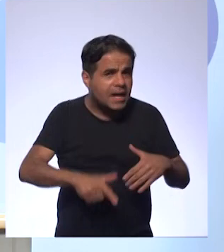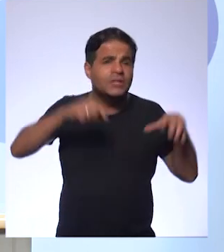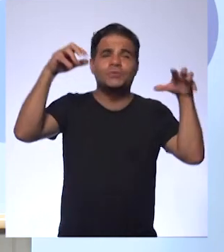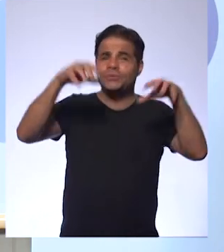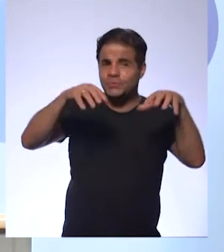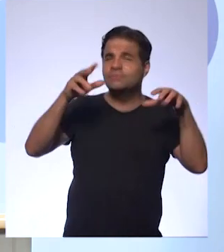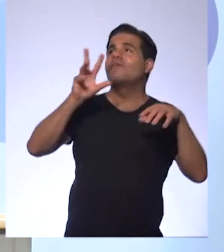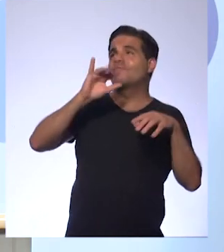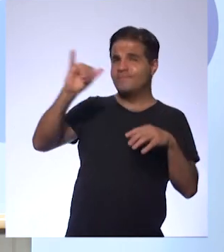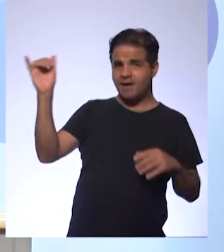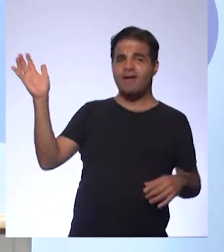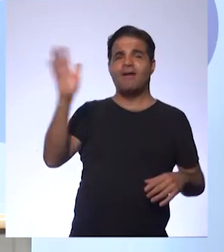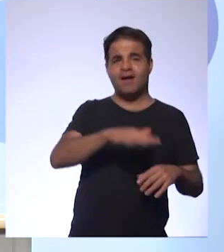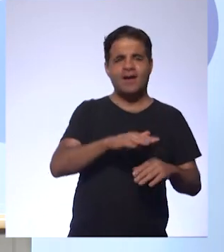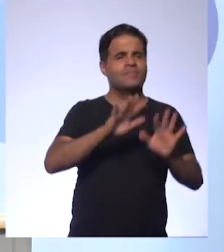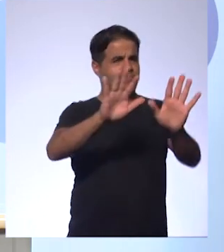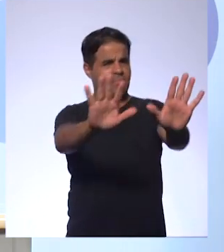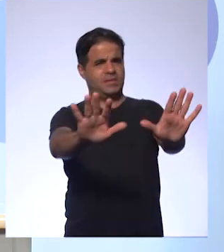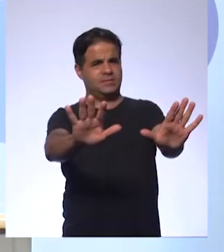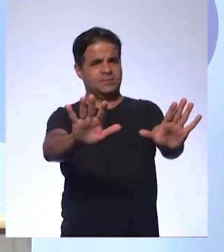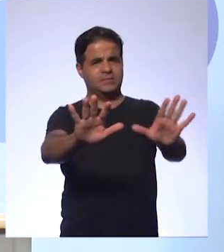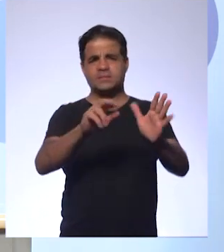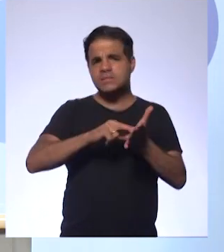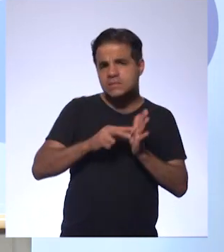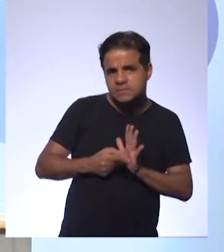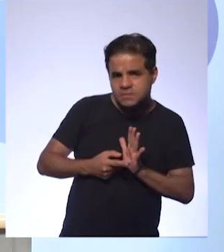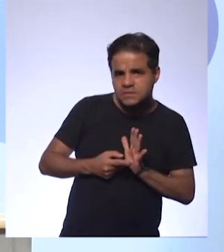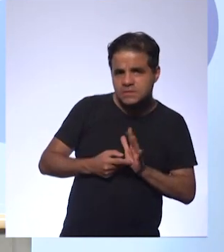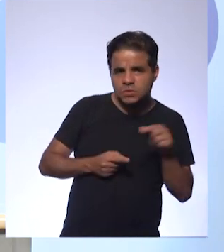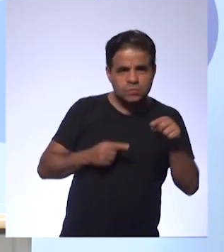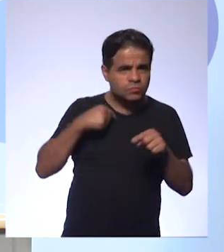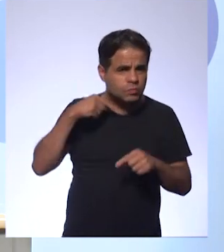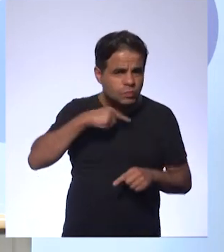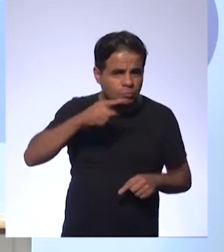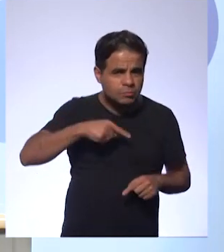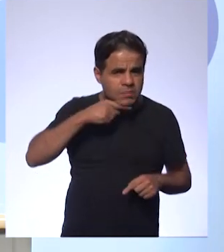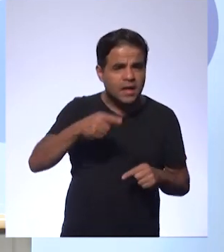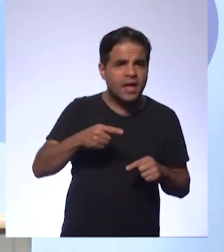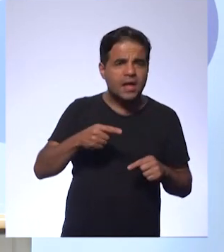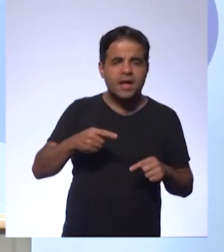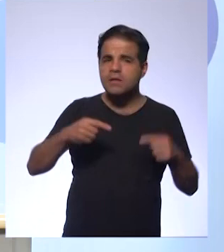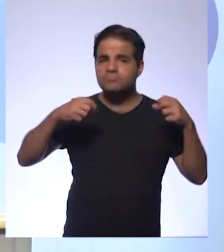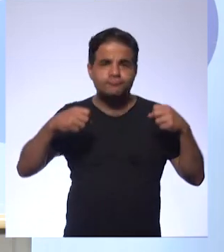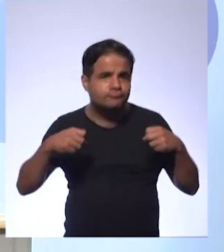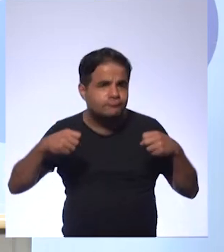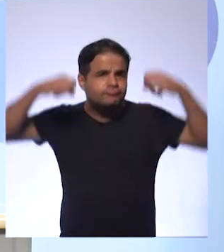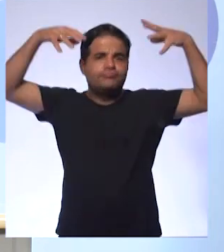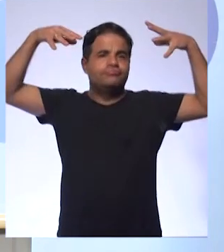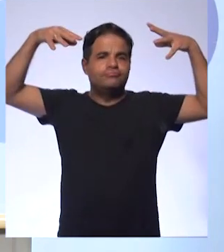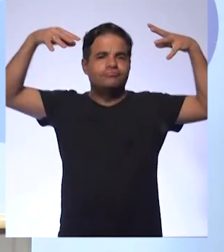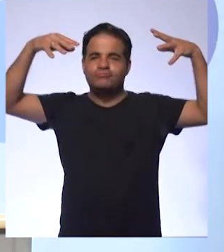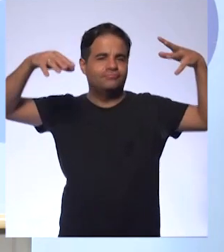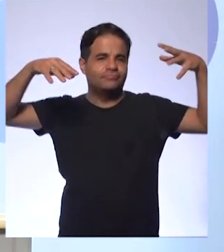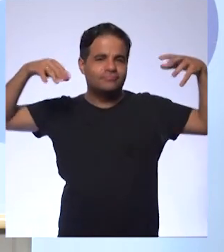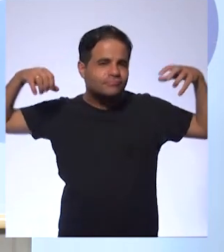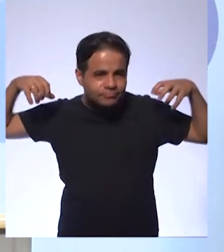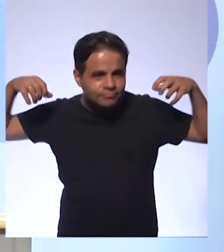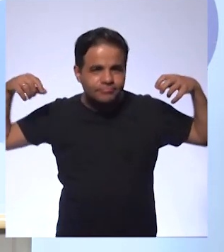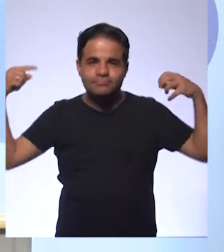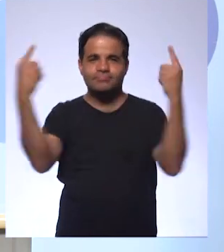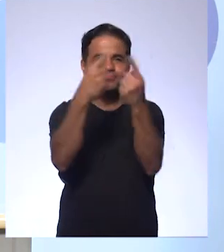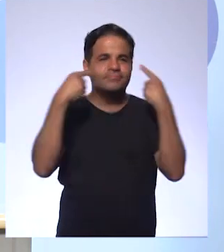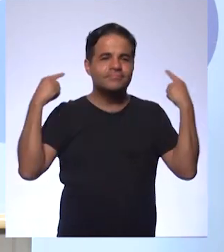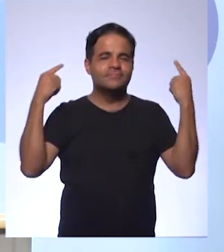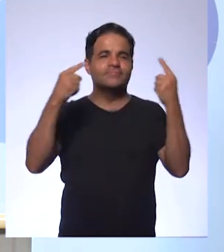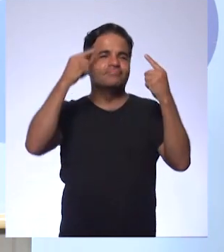chuva, mas isso não significa que nós não possamos acender as luzes da